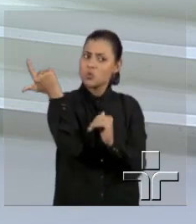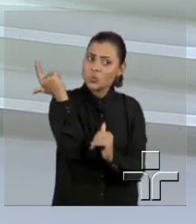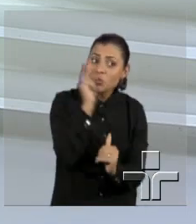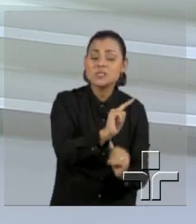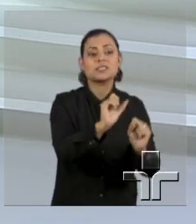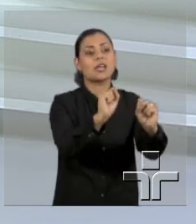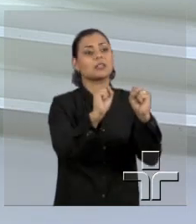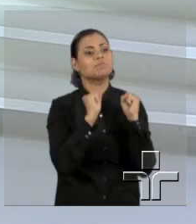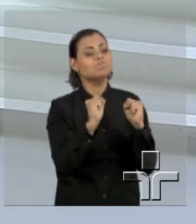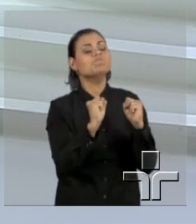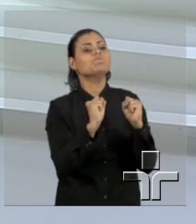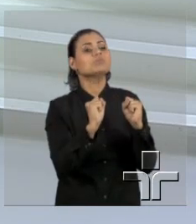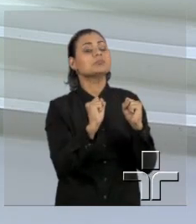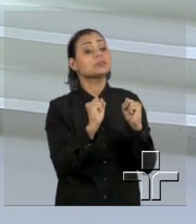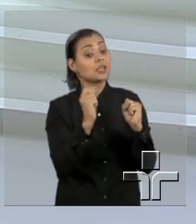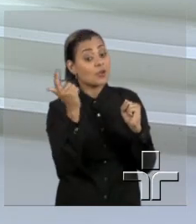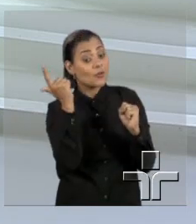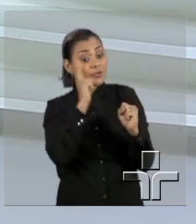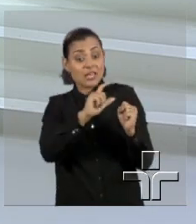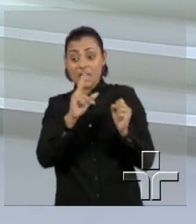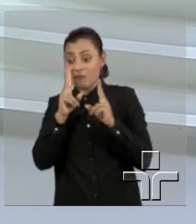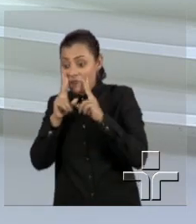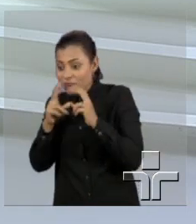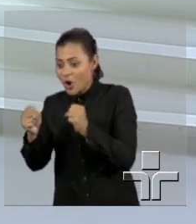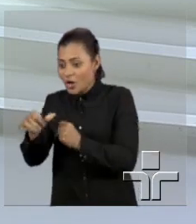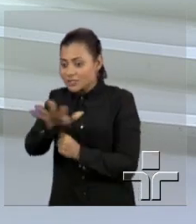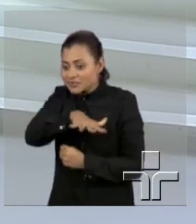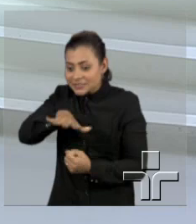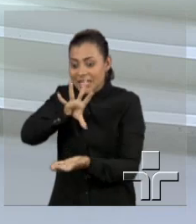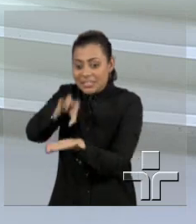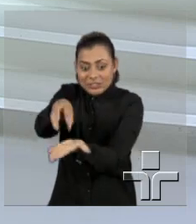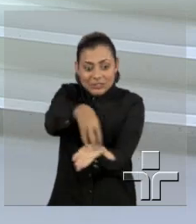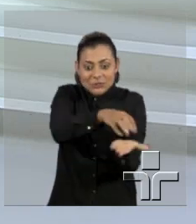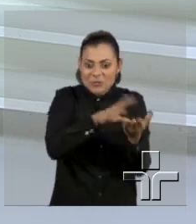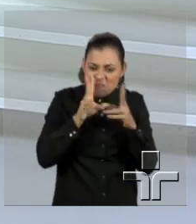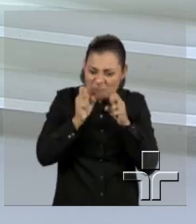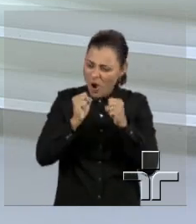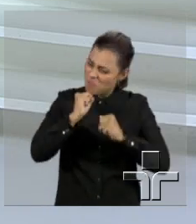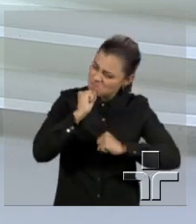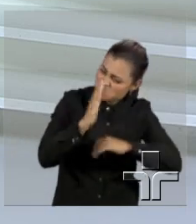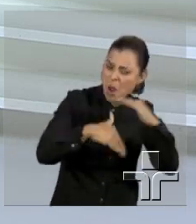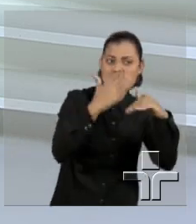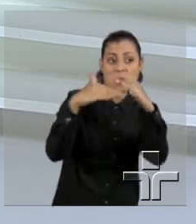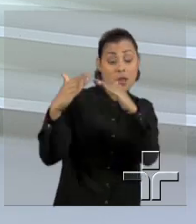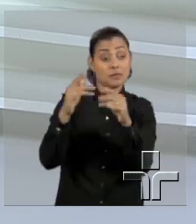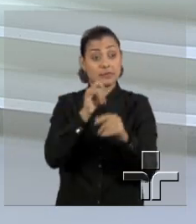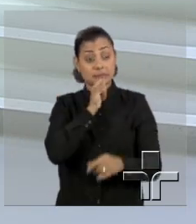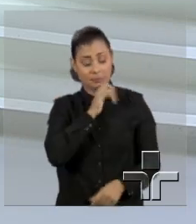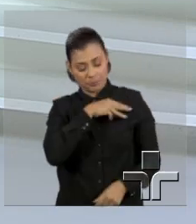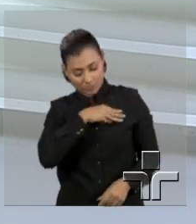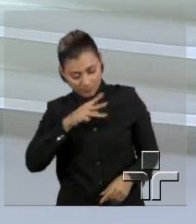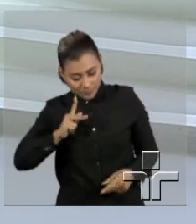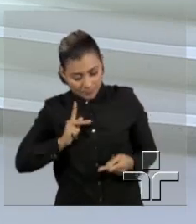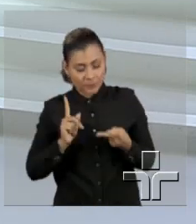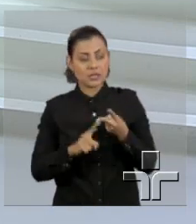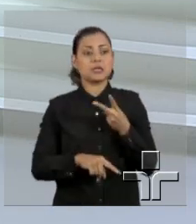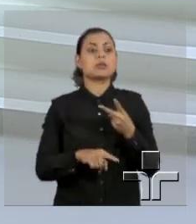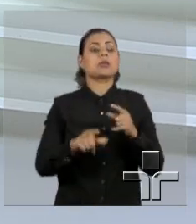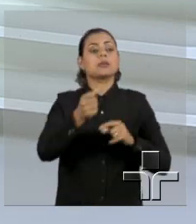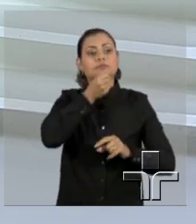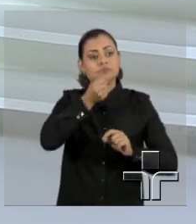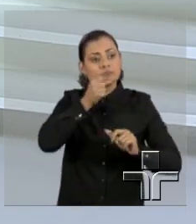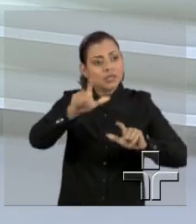ela fortalece as instituições mais e mais. Por exemplo, Ministério Público,